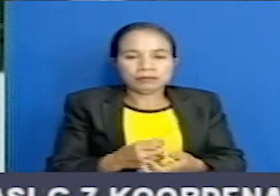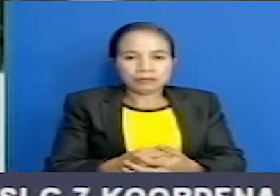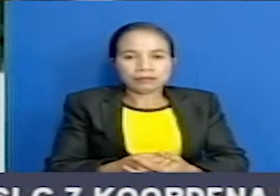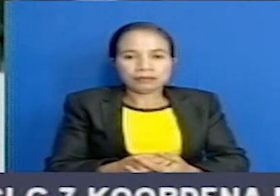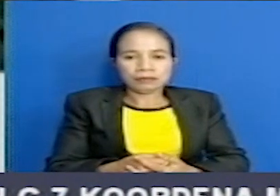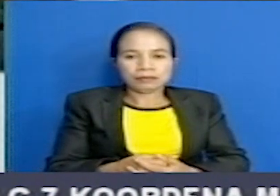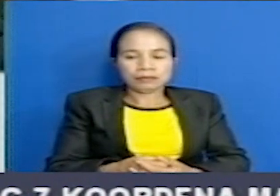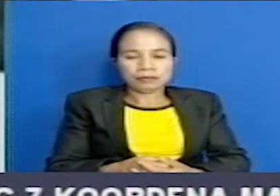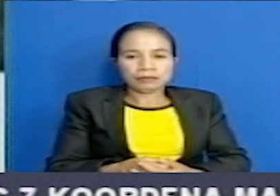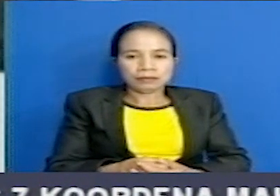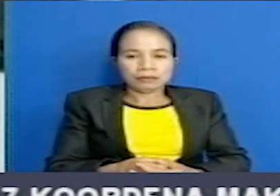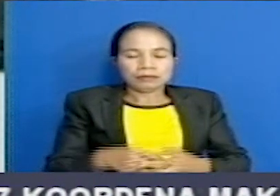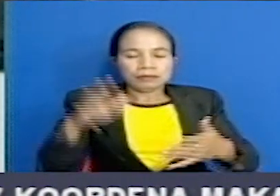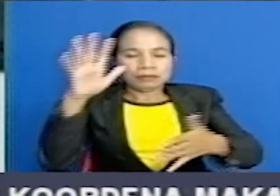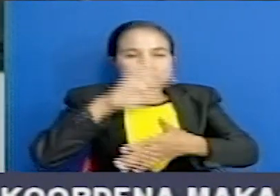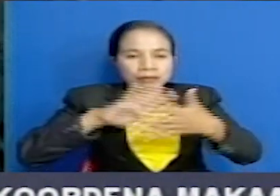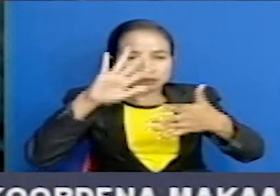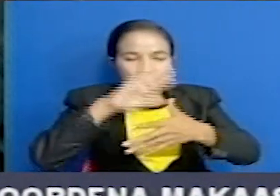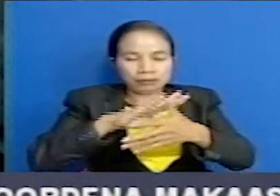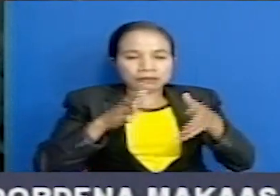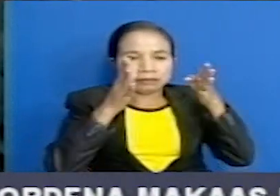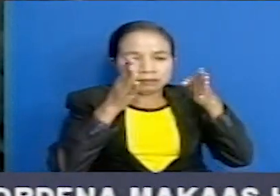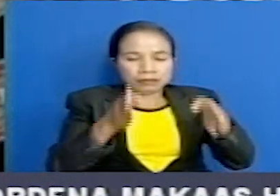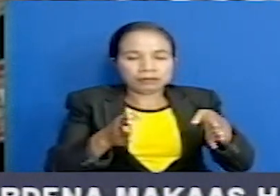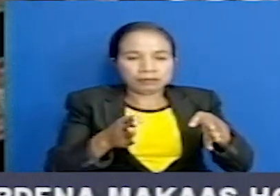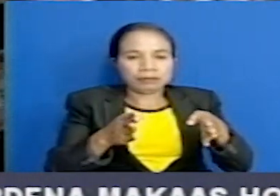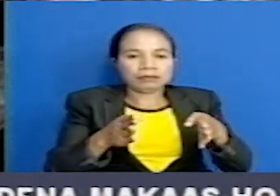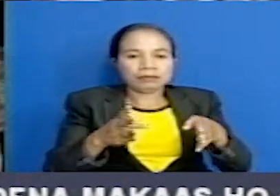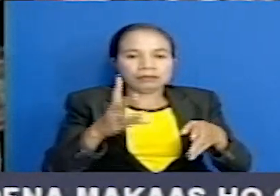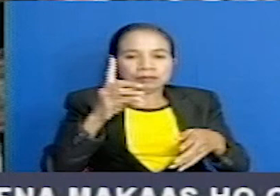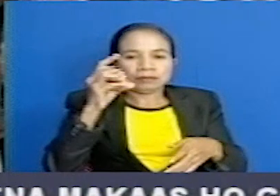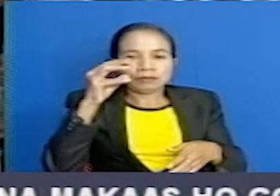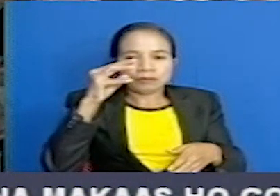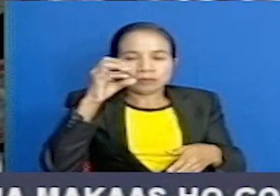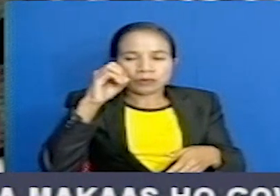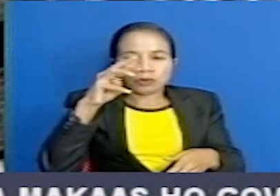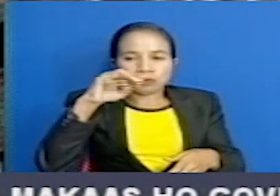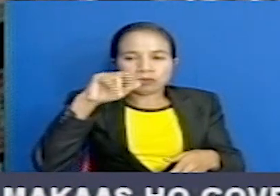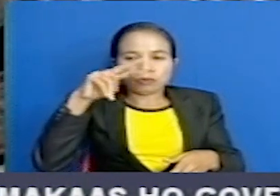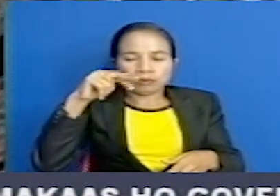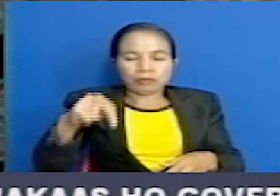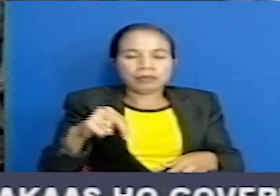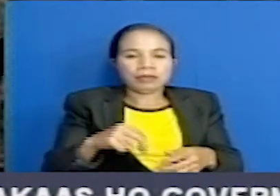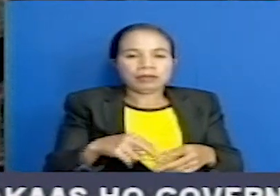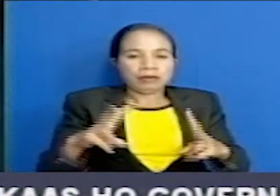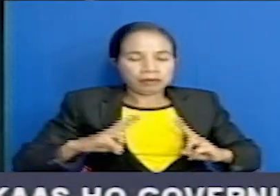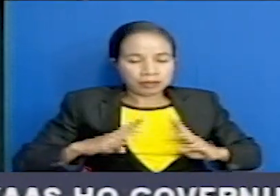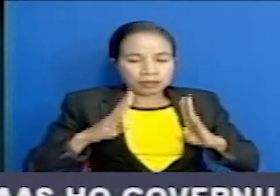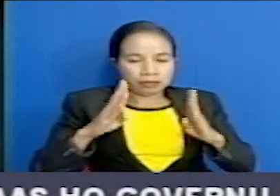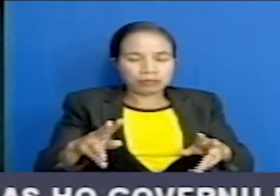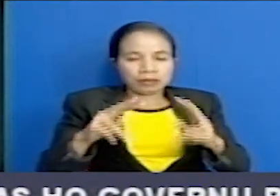Timur, e a cerimônia funeral, saudoso Domin Katak, veterano Sira tem que cuidar do saúde